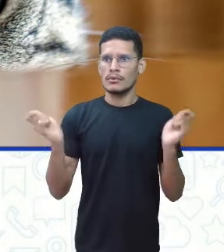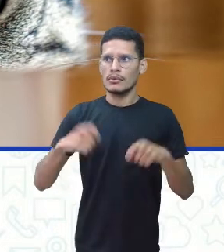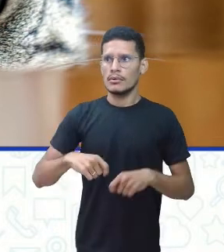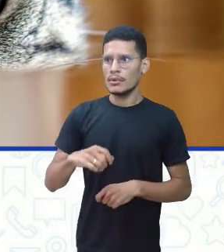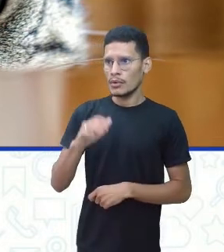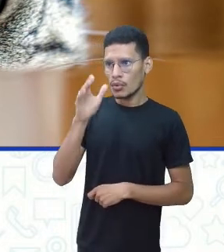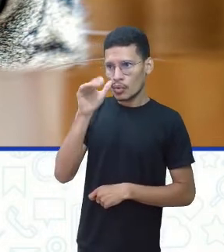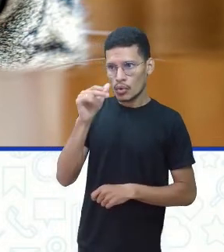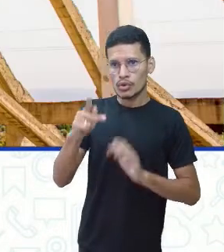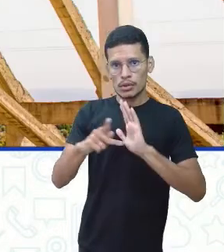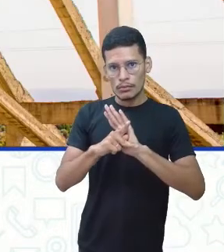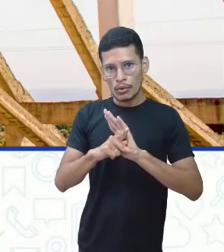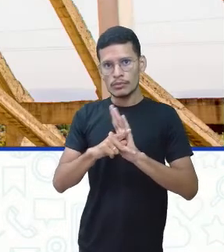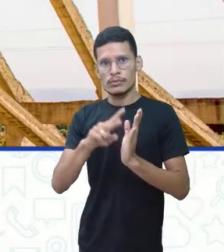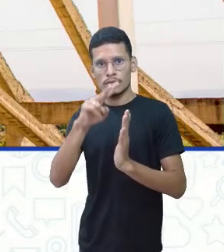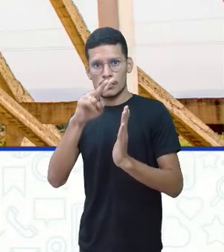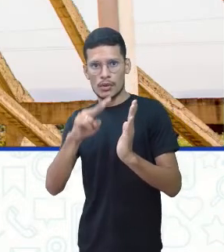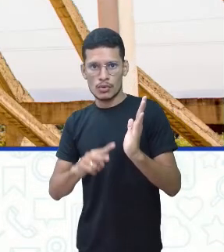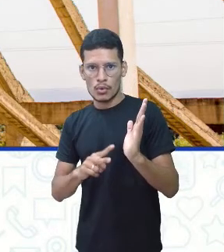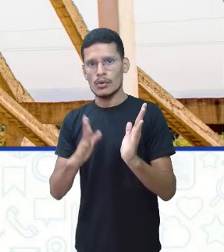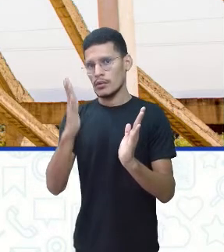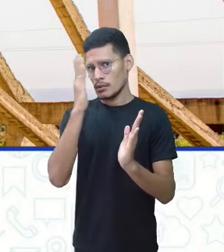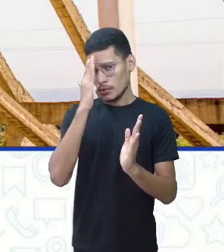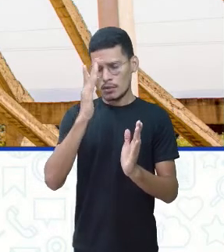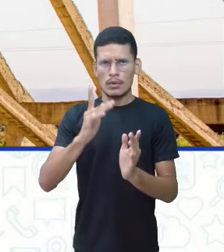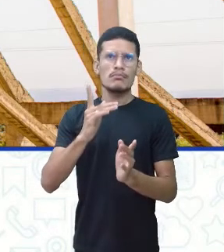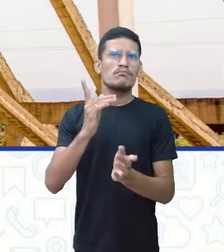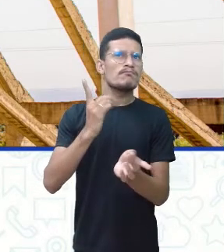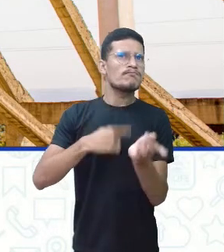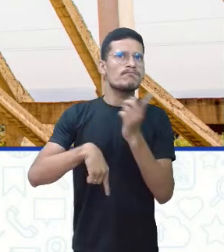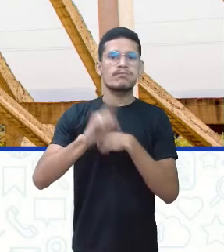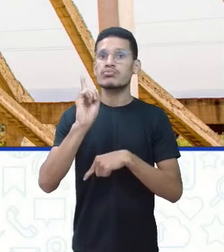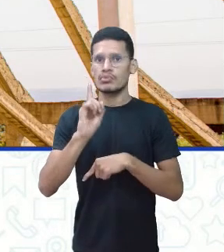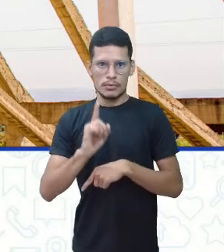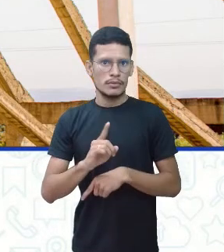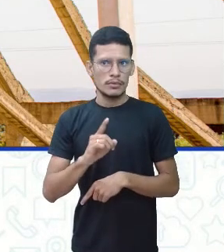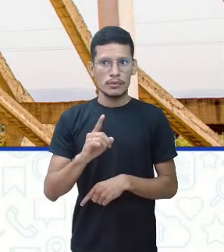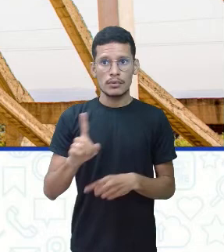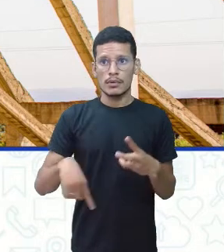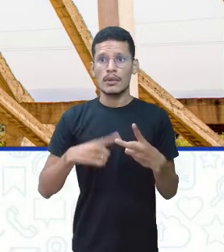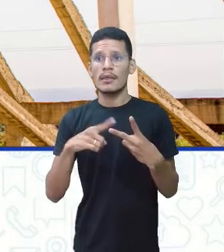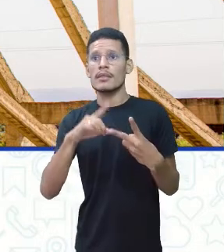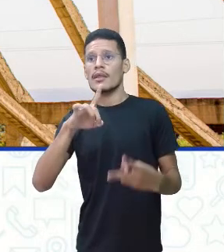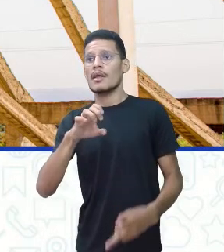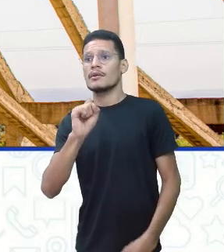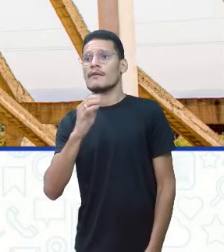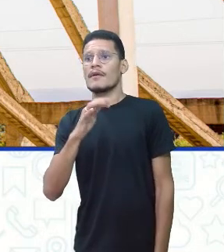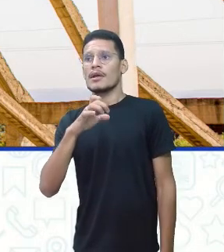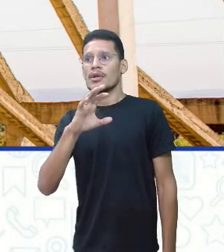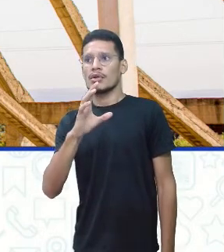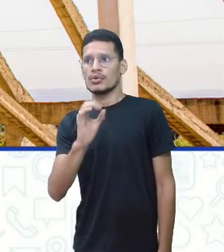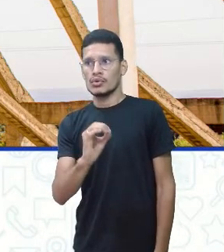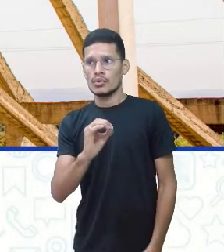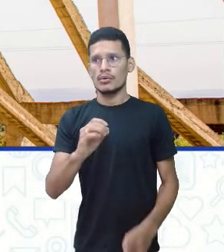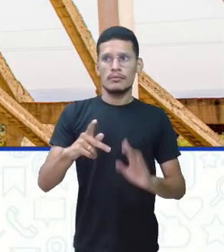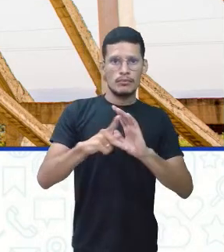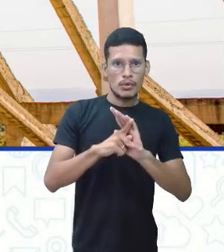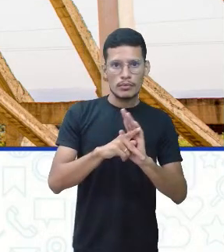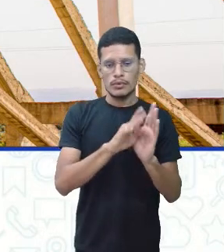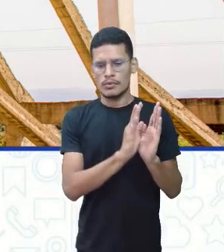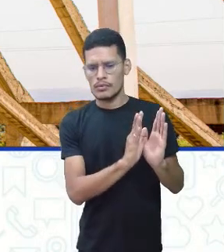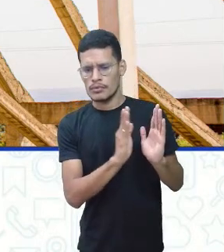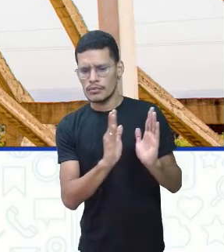leitor. Né, aquele ponto alto, aquela reviravolta. E o desfecho é a consequência da desordem provocada